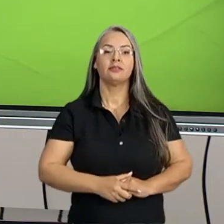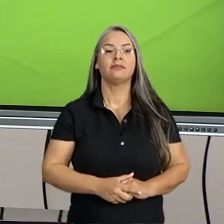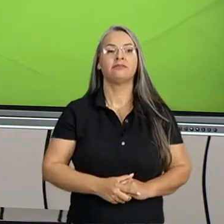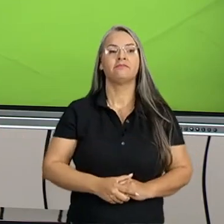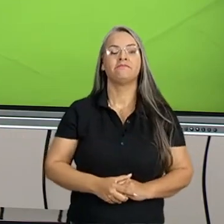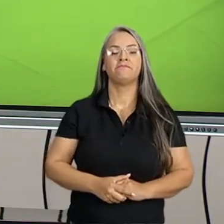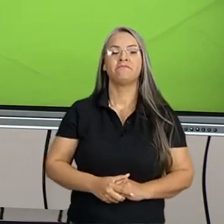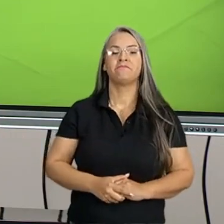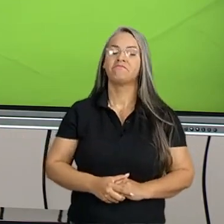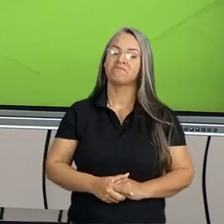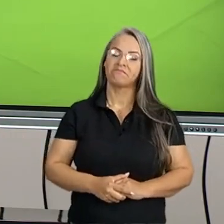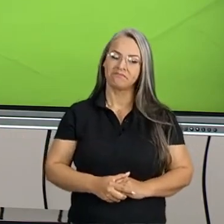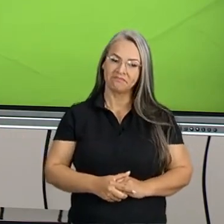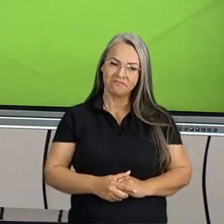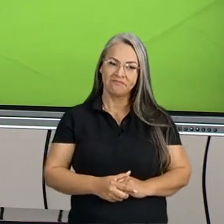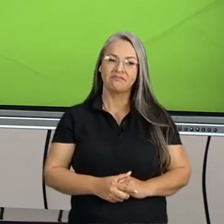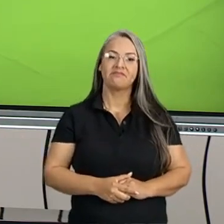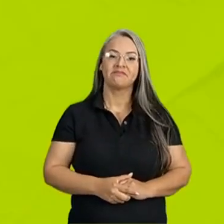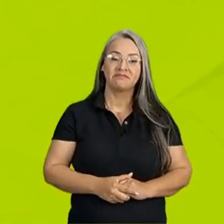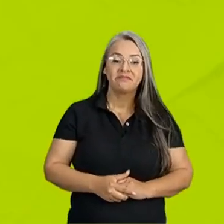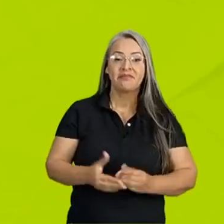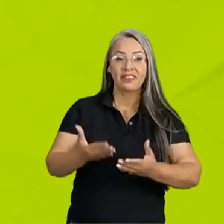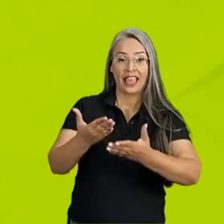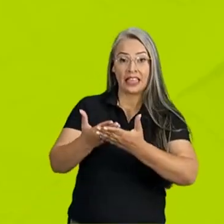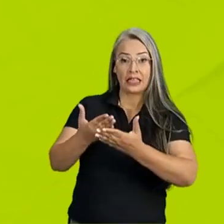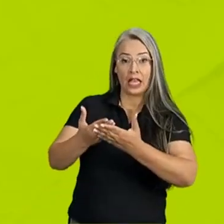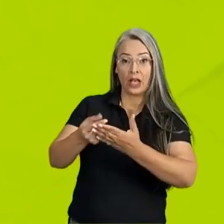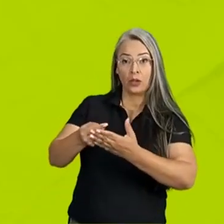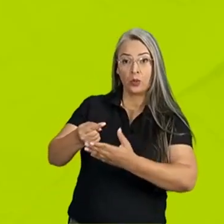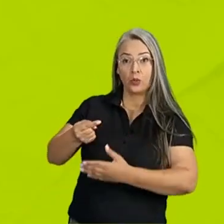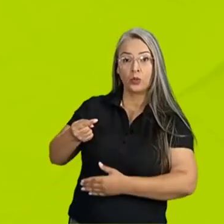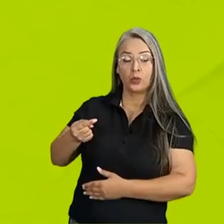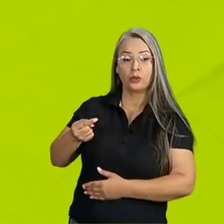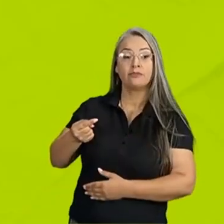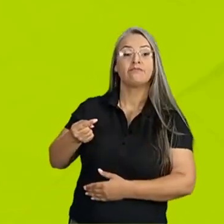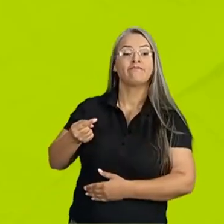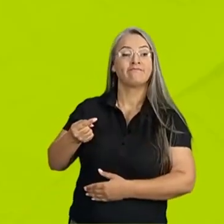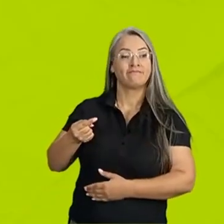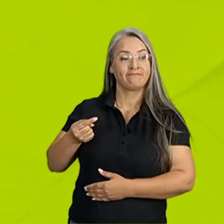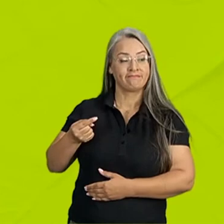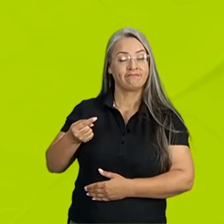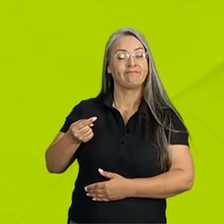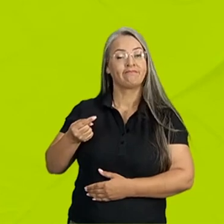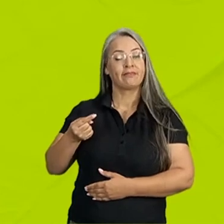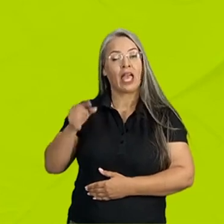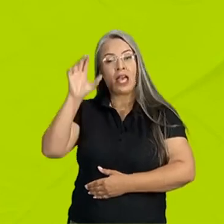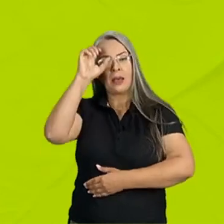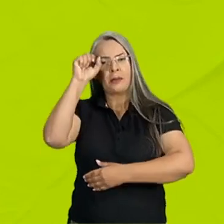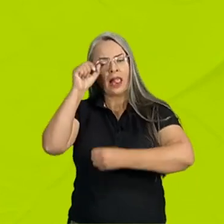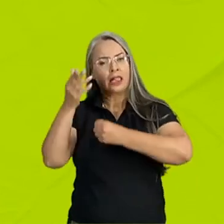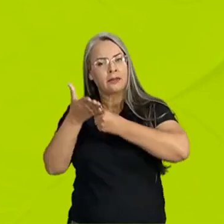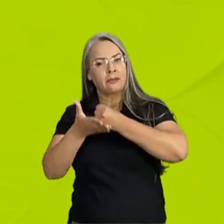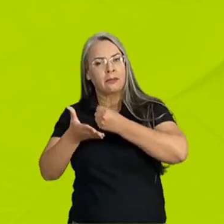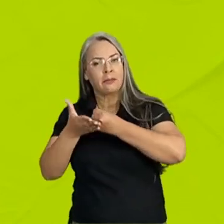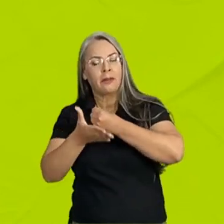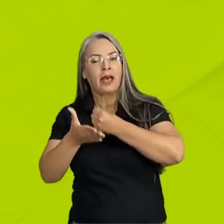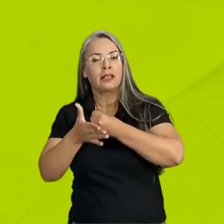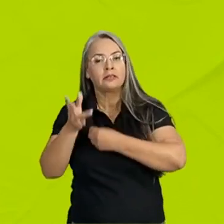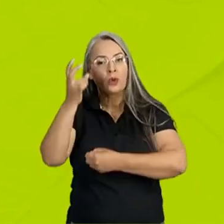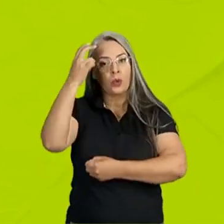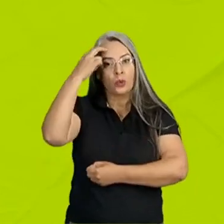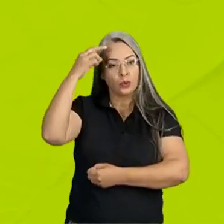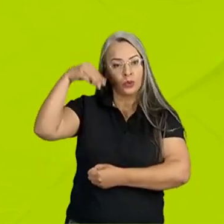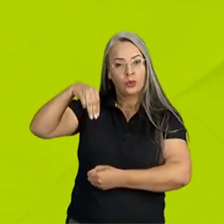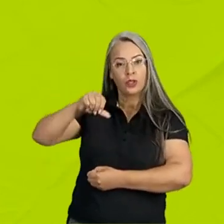na aula passada nós tratamos um pouco também sobre a cultura Maker nós quem deu essa aula foi a Professora